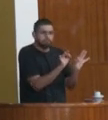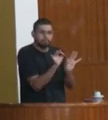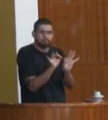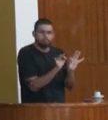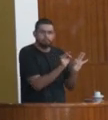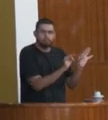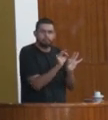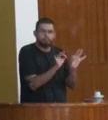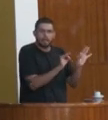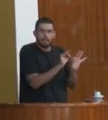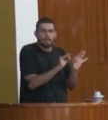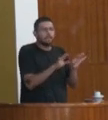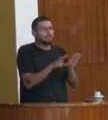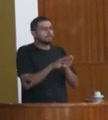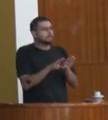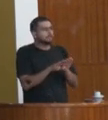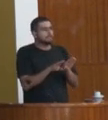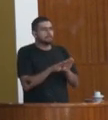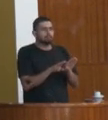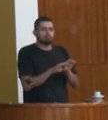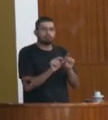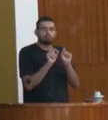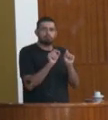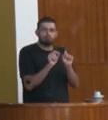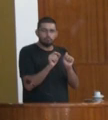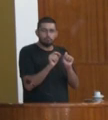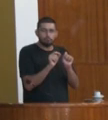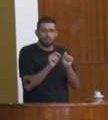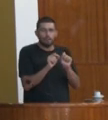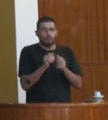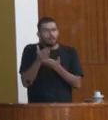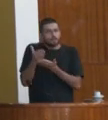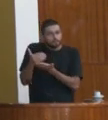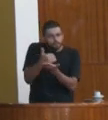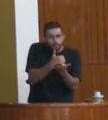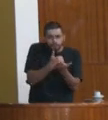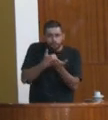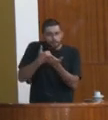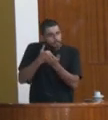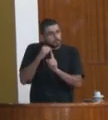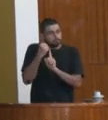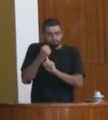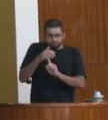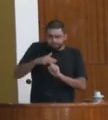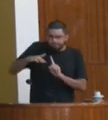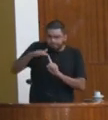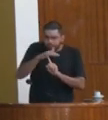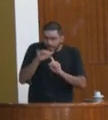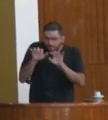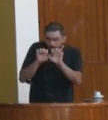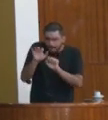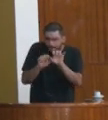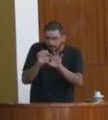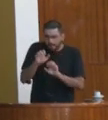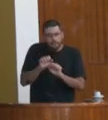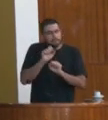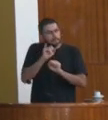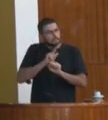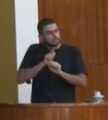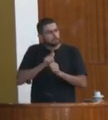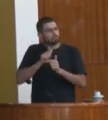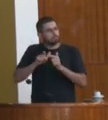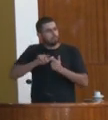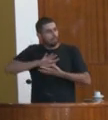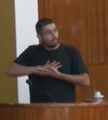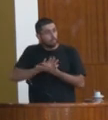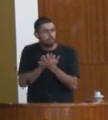fazer seleção, buscar nos dados do E-Social indícios de discriminação.